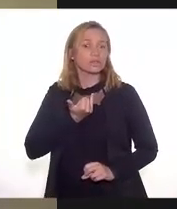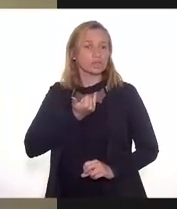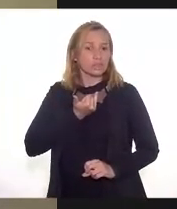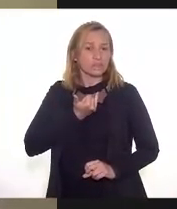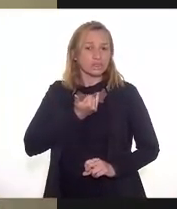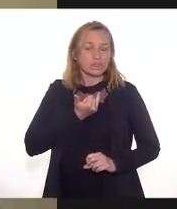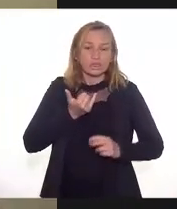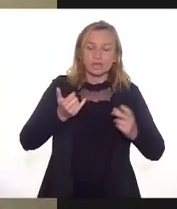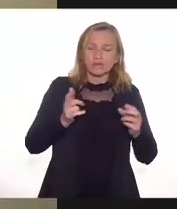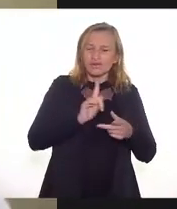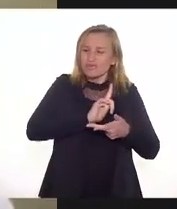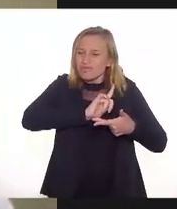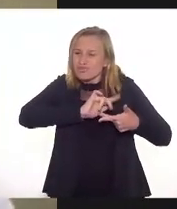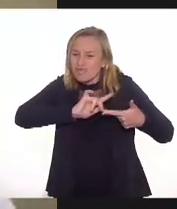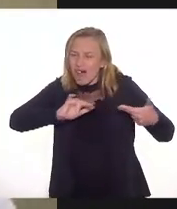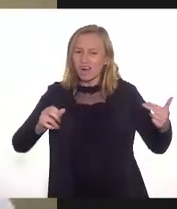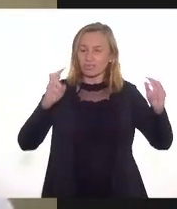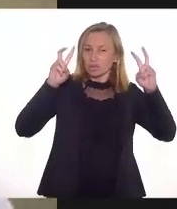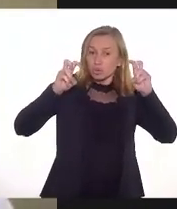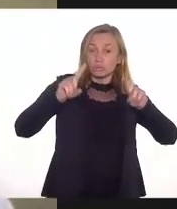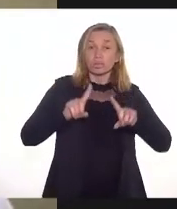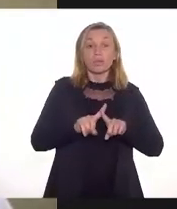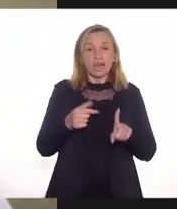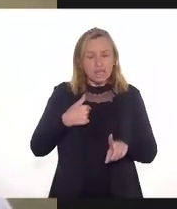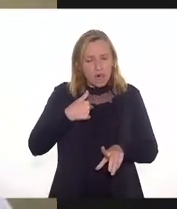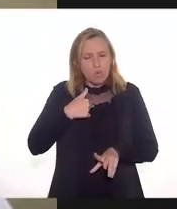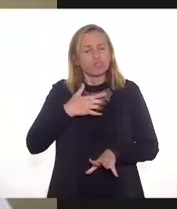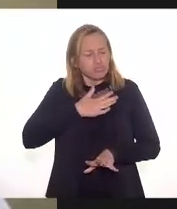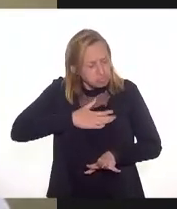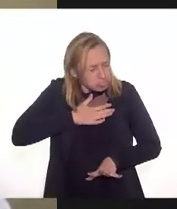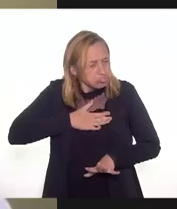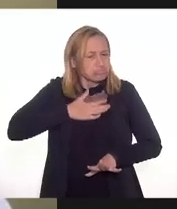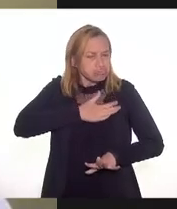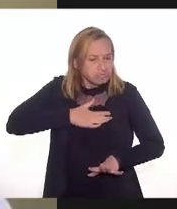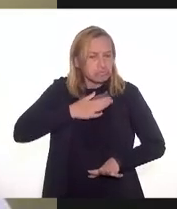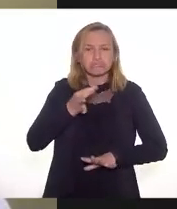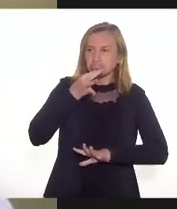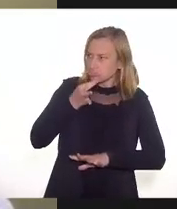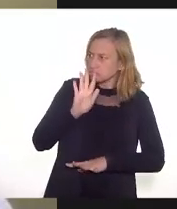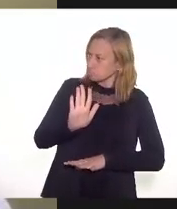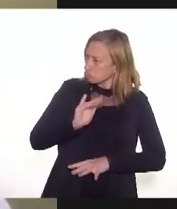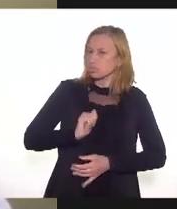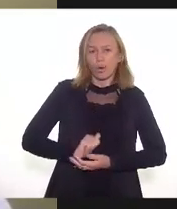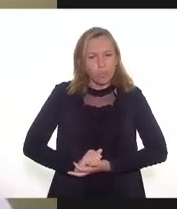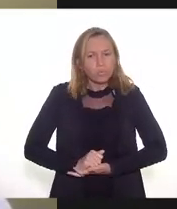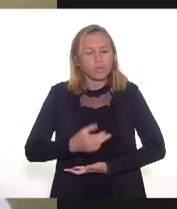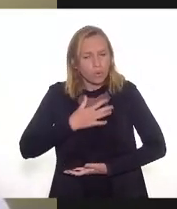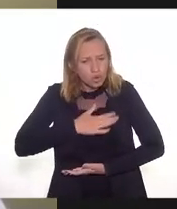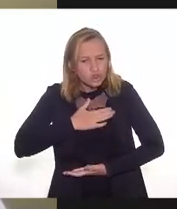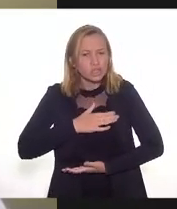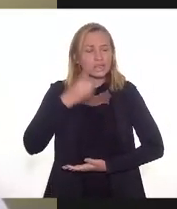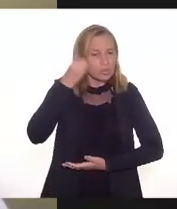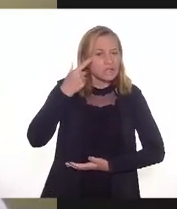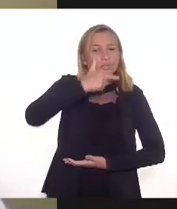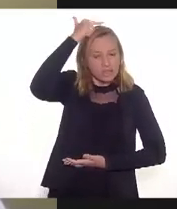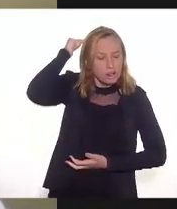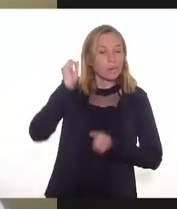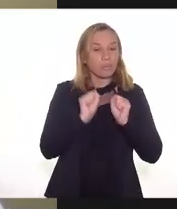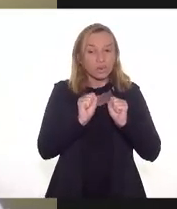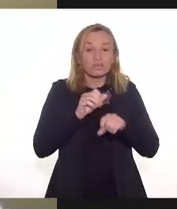muitas complexidades. Mas eu gostei muito da sugestão do deputado Luiz Paulo. Podemos fazer